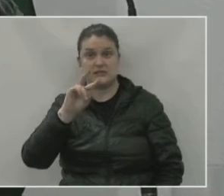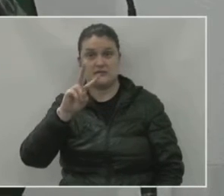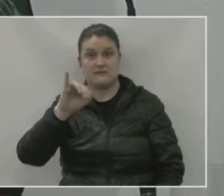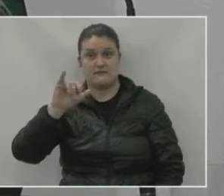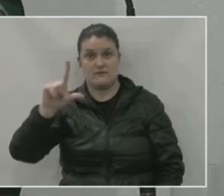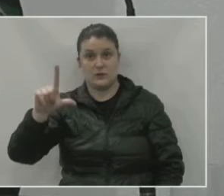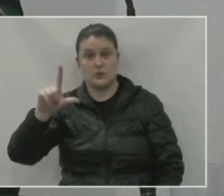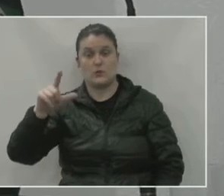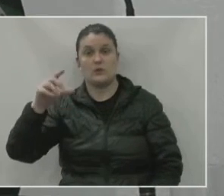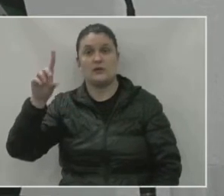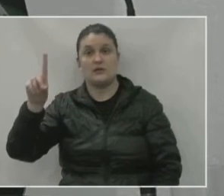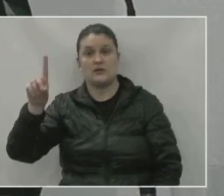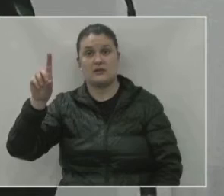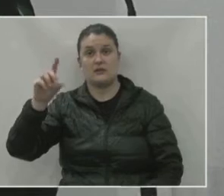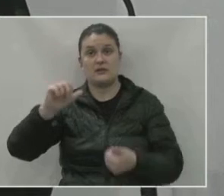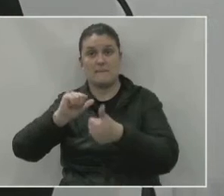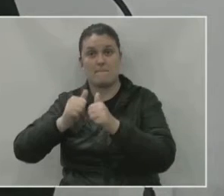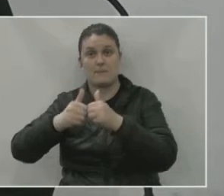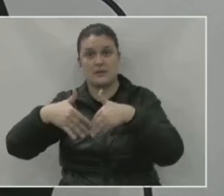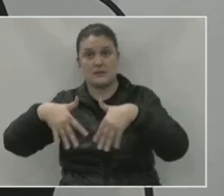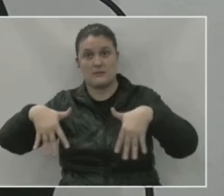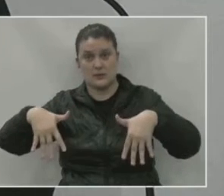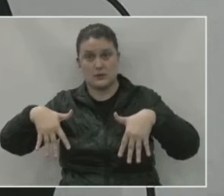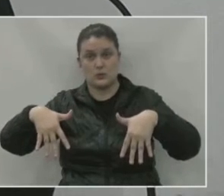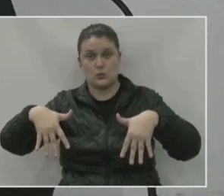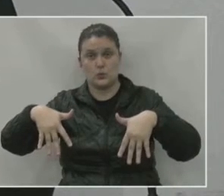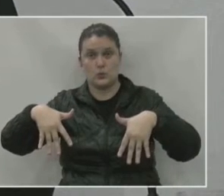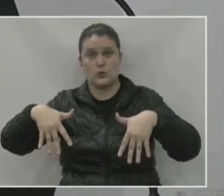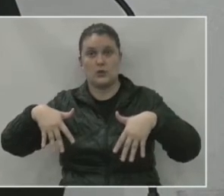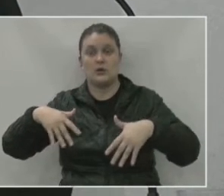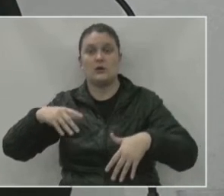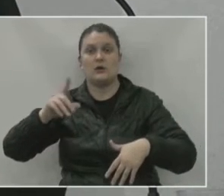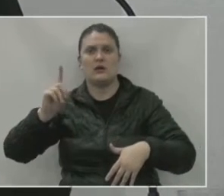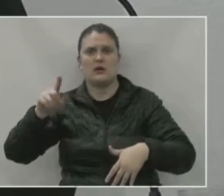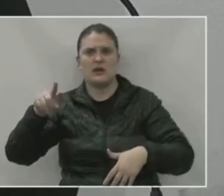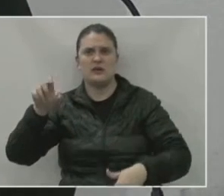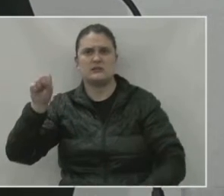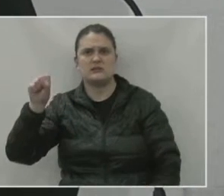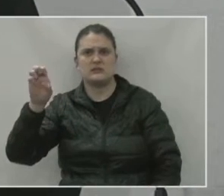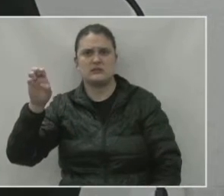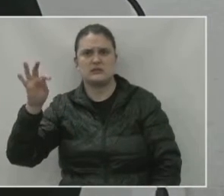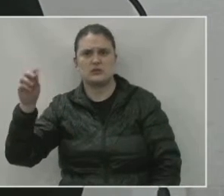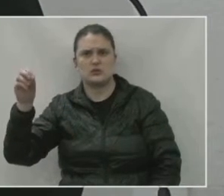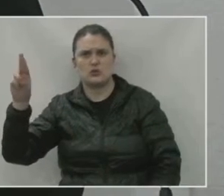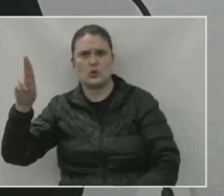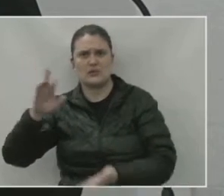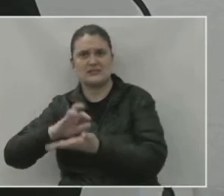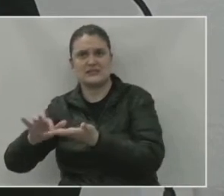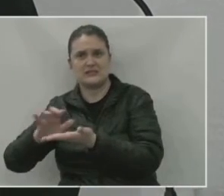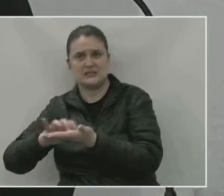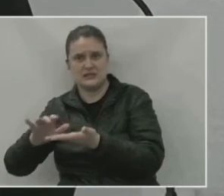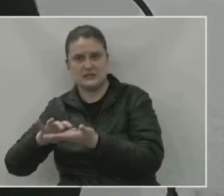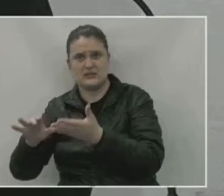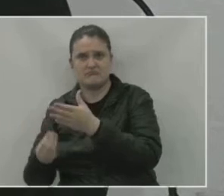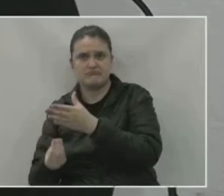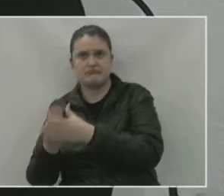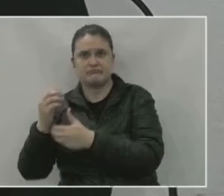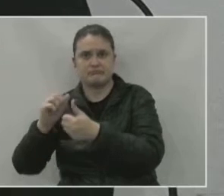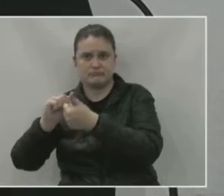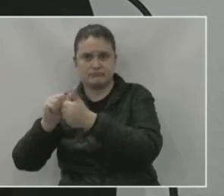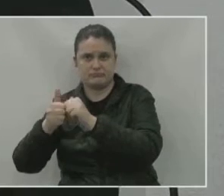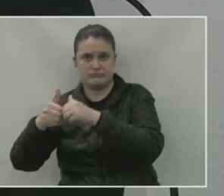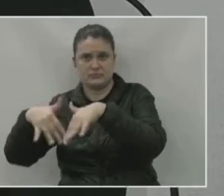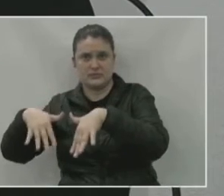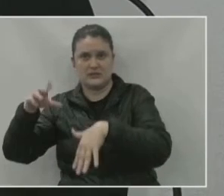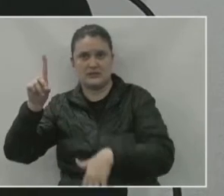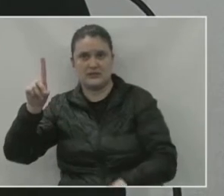Departamento Penitenciário, ele não era um departamento, era um setor, e a Secretaria criou um departamento. Então, o